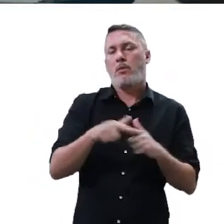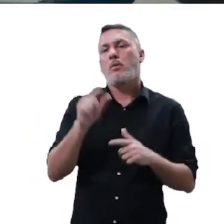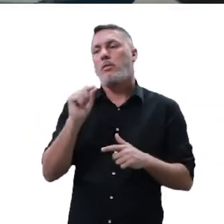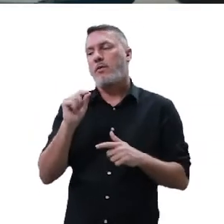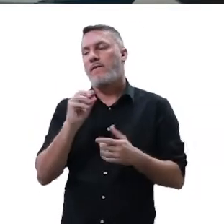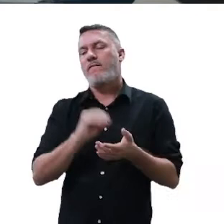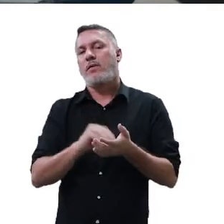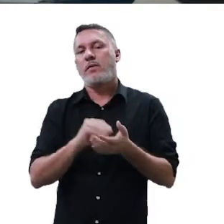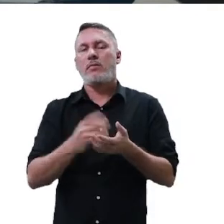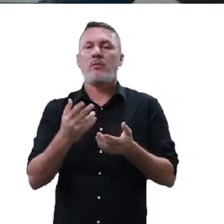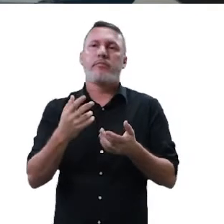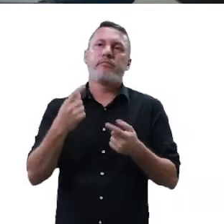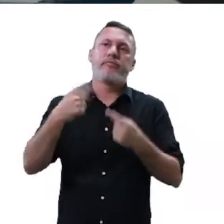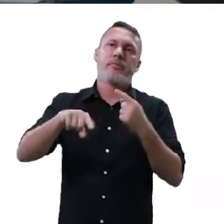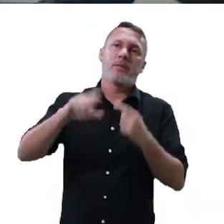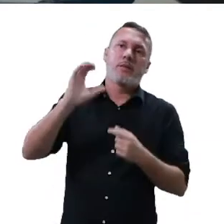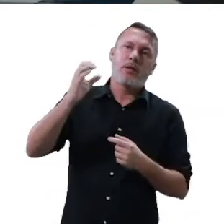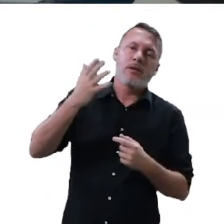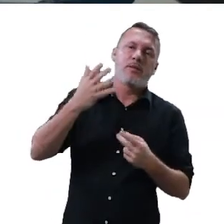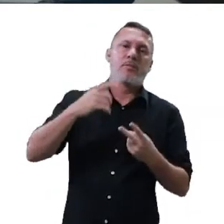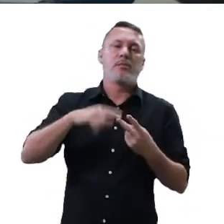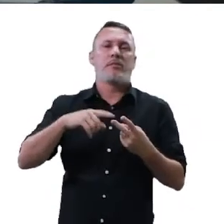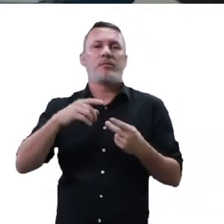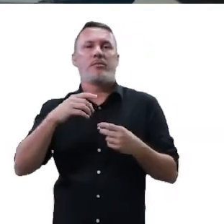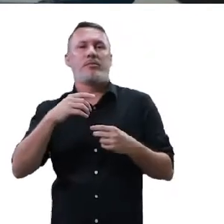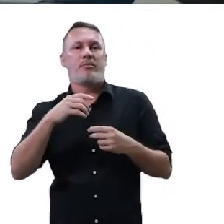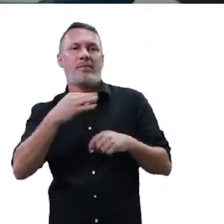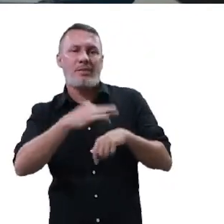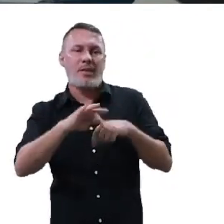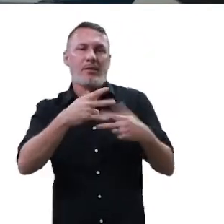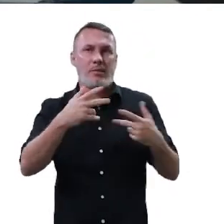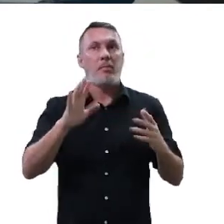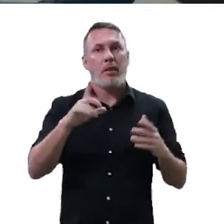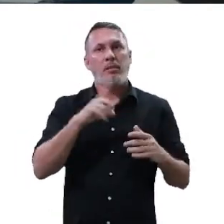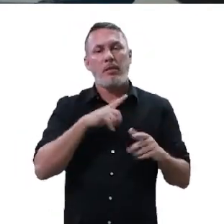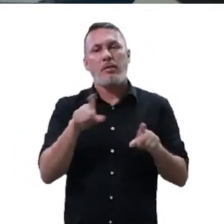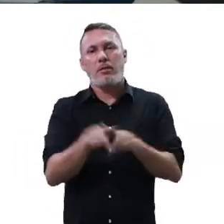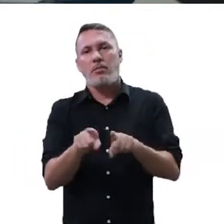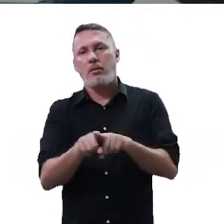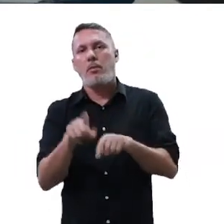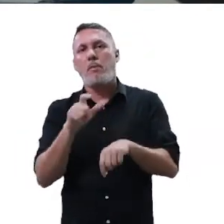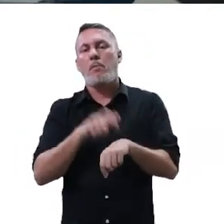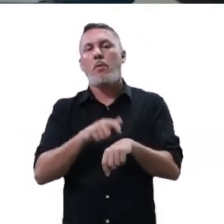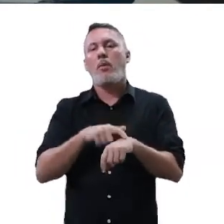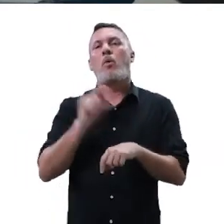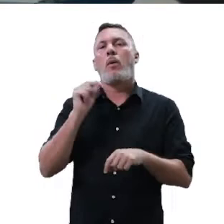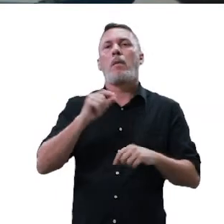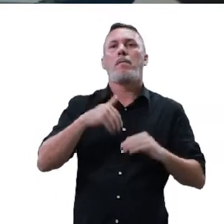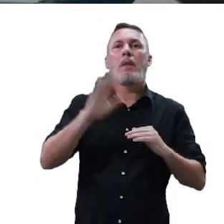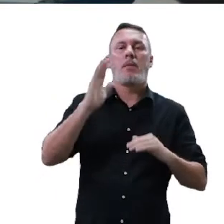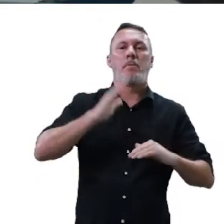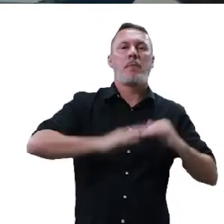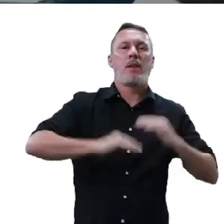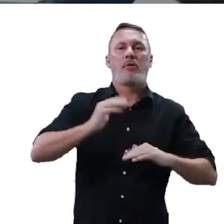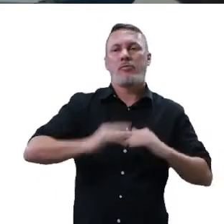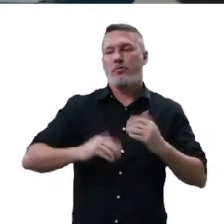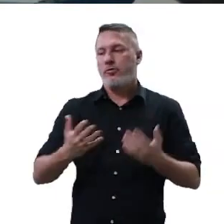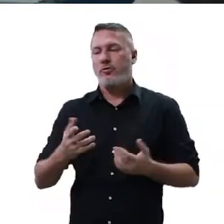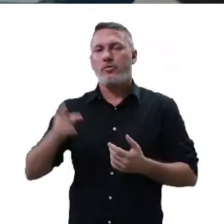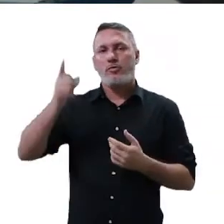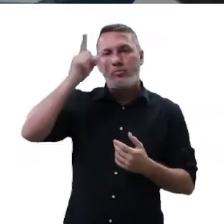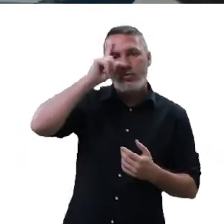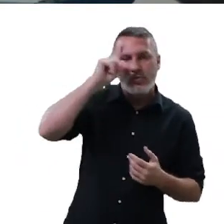os problemas de respeito à ciência, à técnica, às grandes perguntas, mas temos problemas também, digamos,